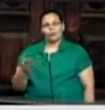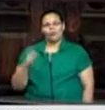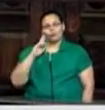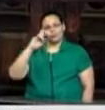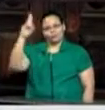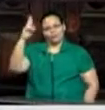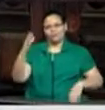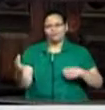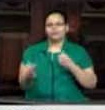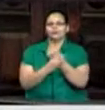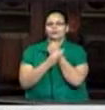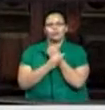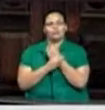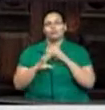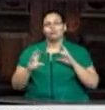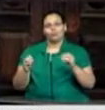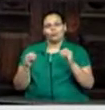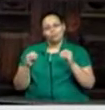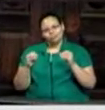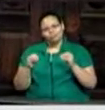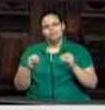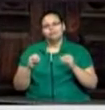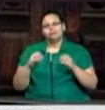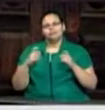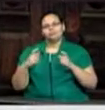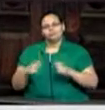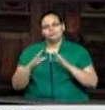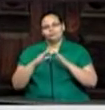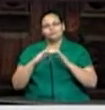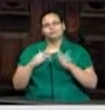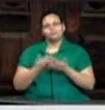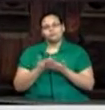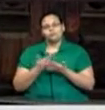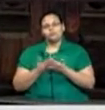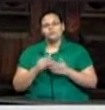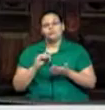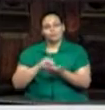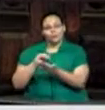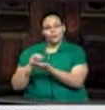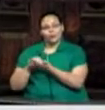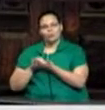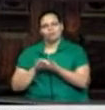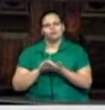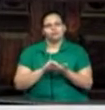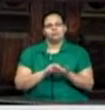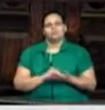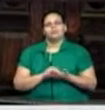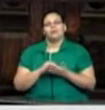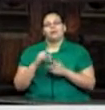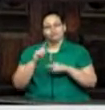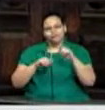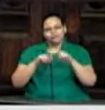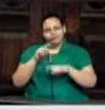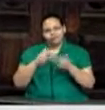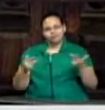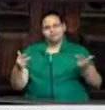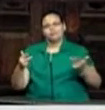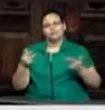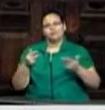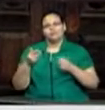pela segurança de todo o complexo, faltando insumos básicos e até